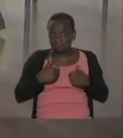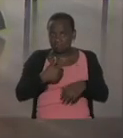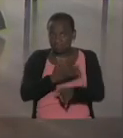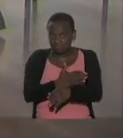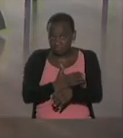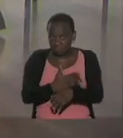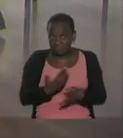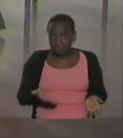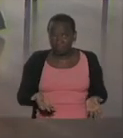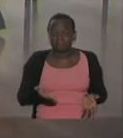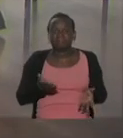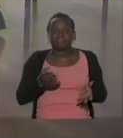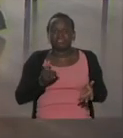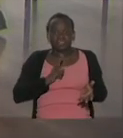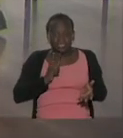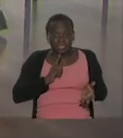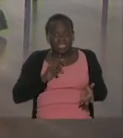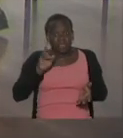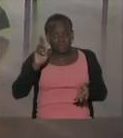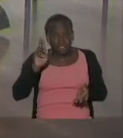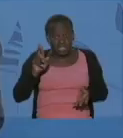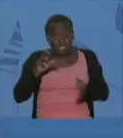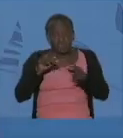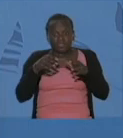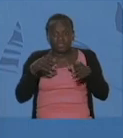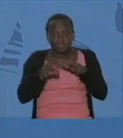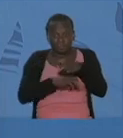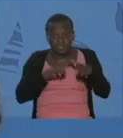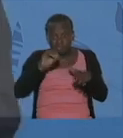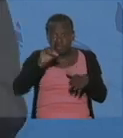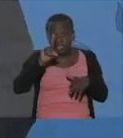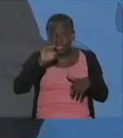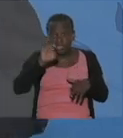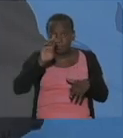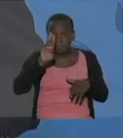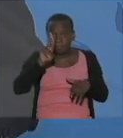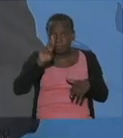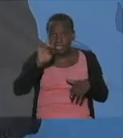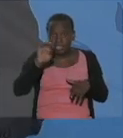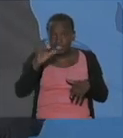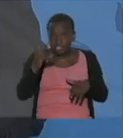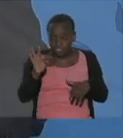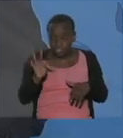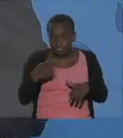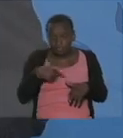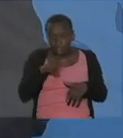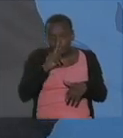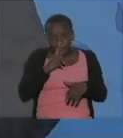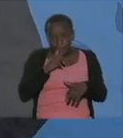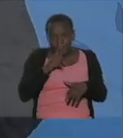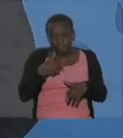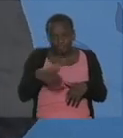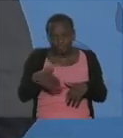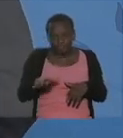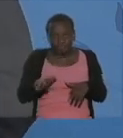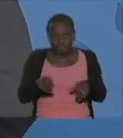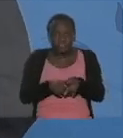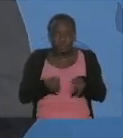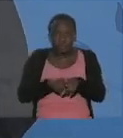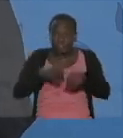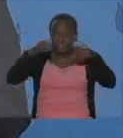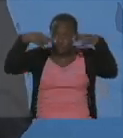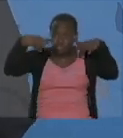do estádio mesmo tendo uma concessão para Odebrecht a Odebrecht ficou quietinha na dela luz do